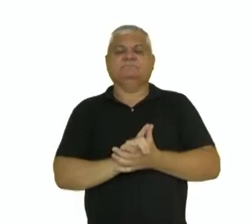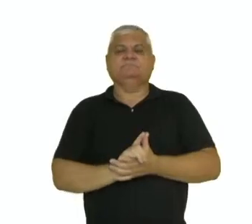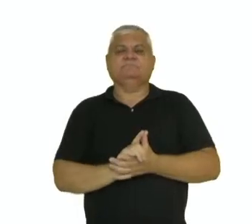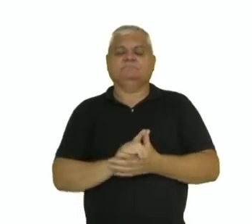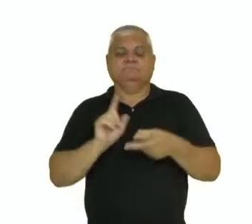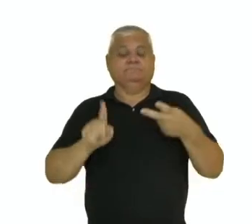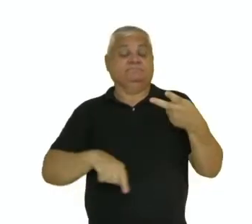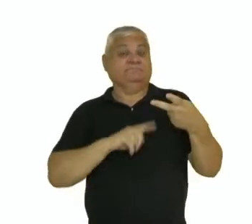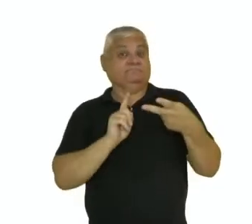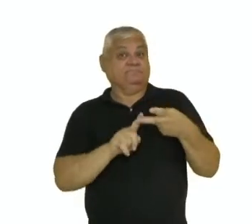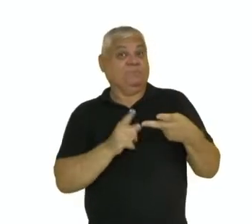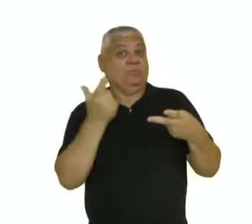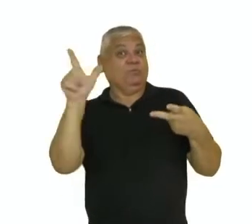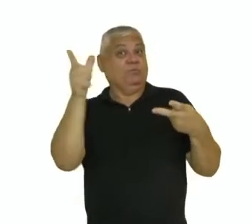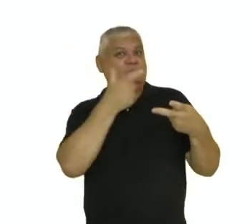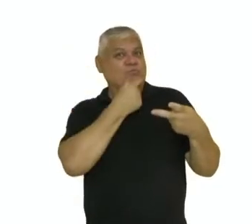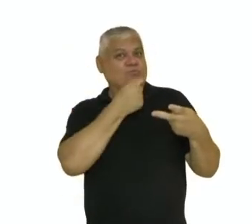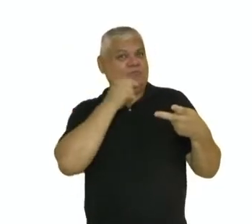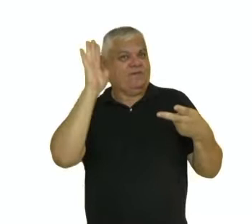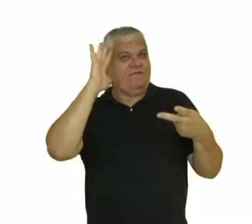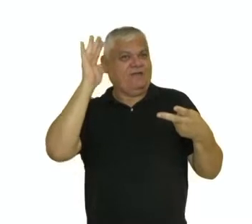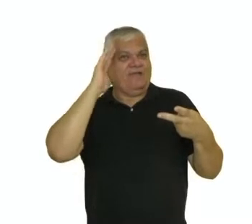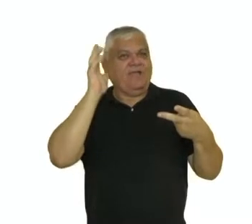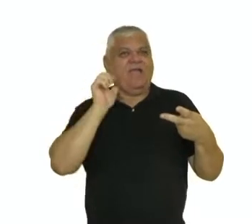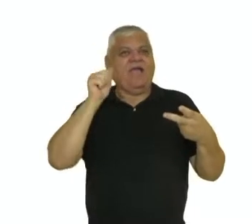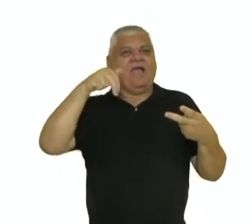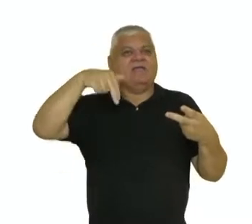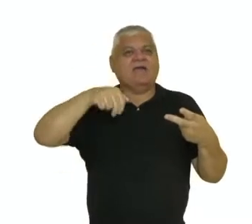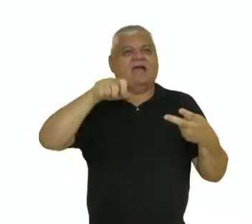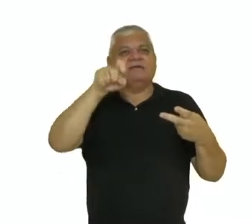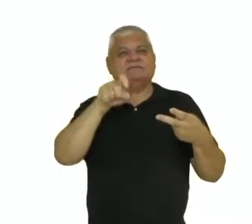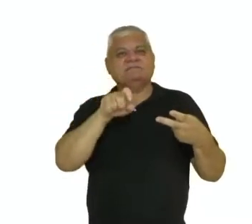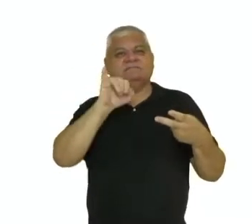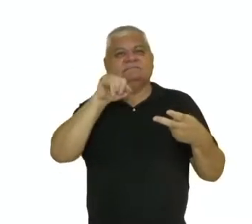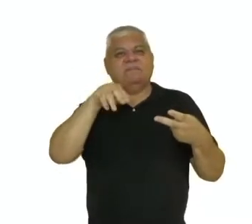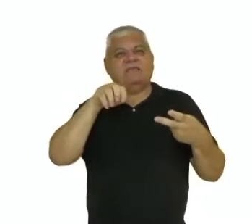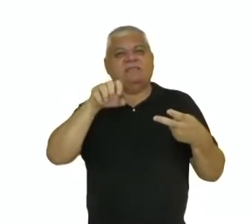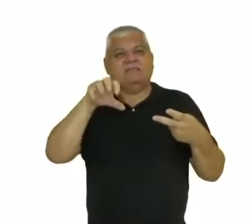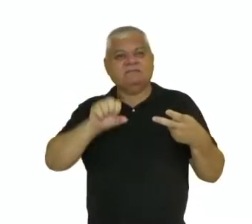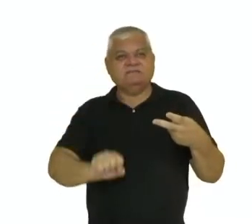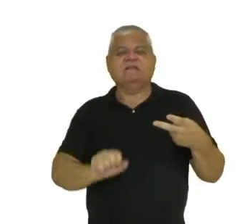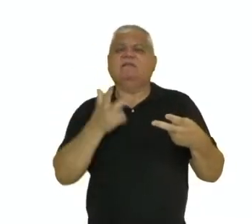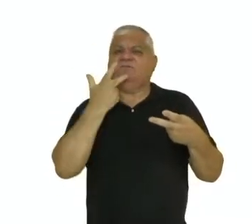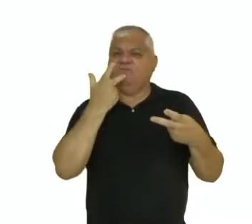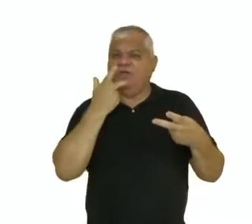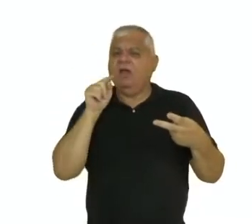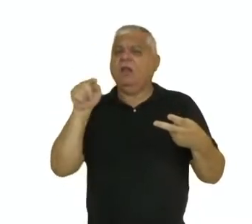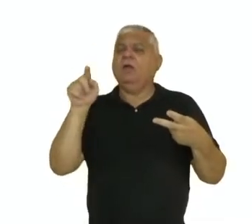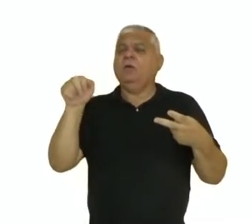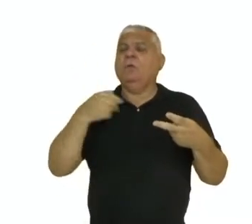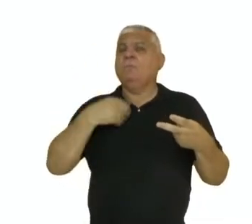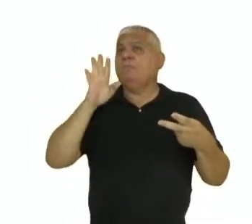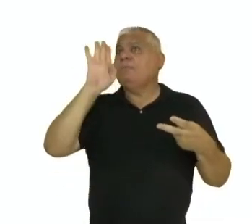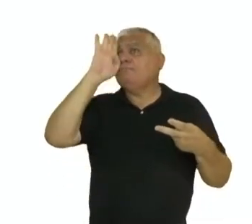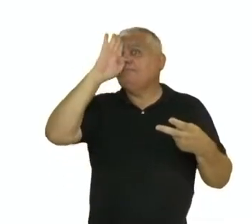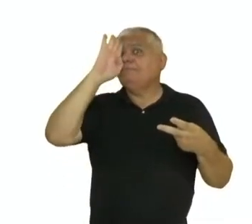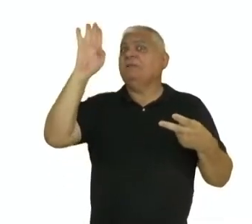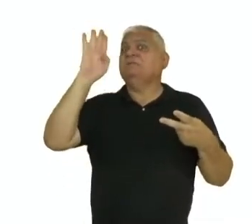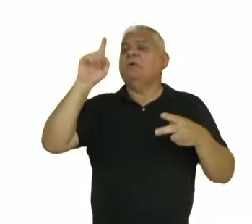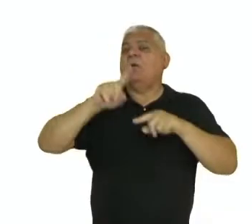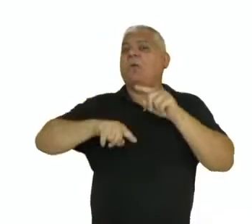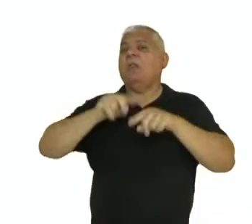Aí, na sequência, a gente vai ter o Anaximenes, que, por sua vez, ele dizia que o principal elemento